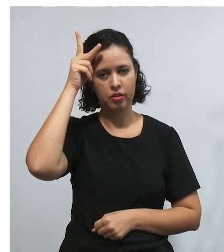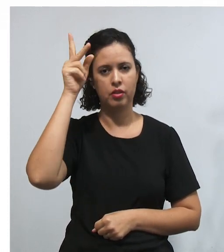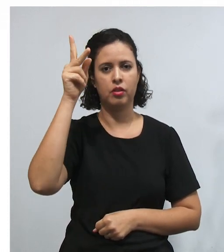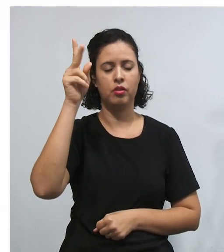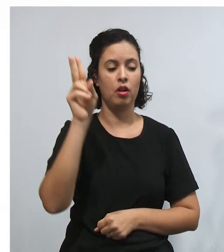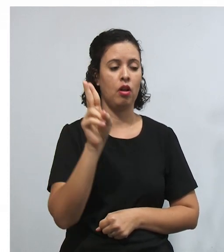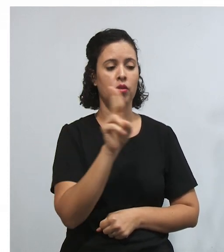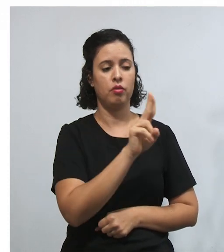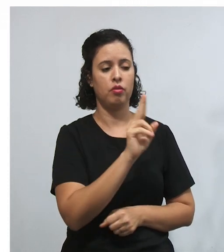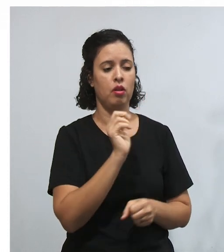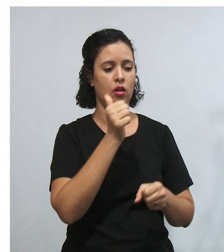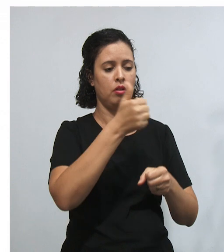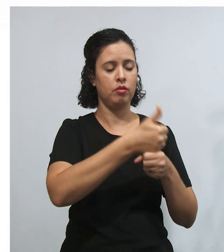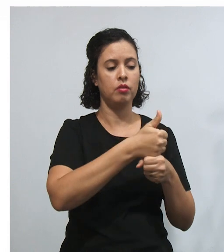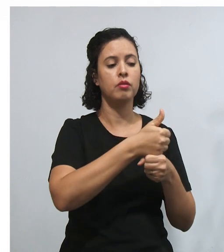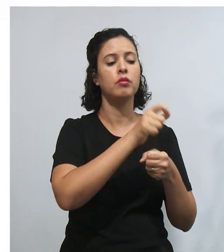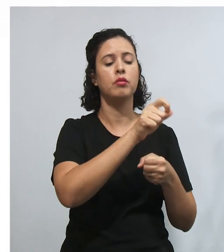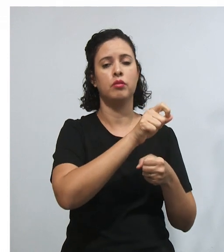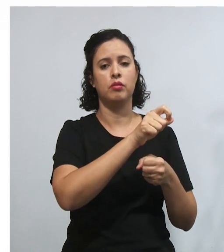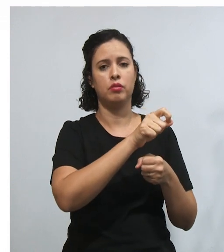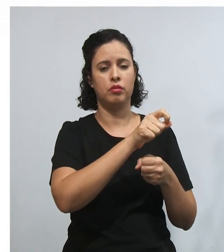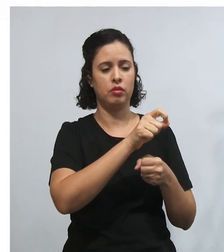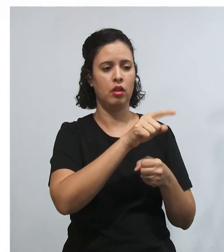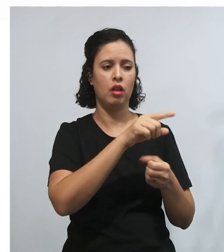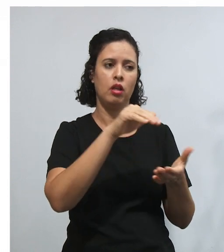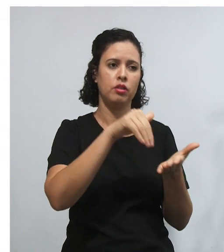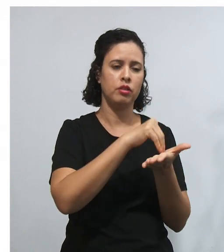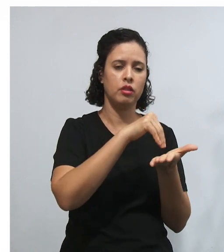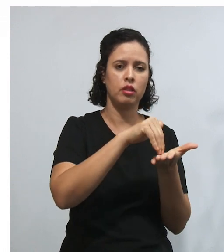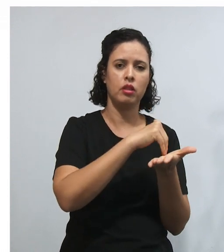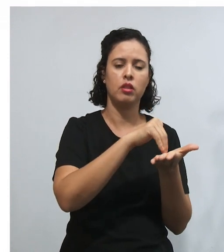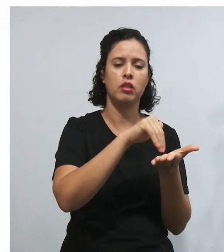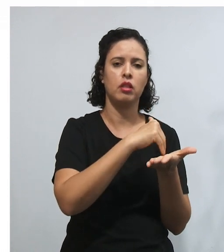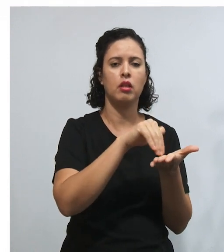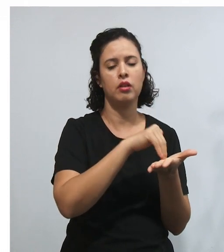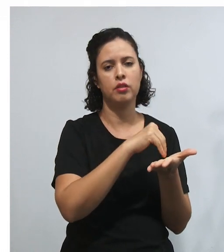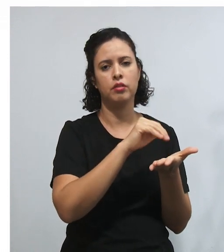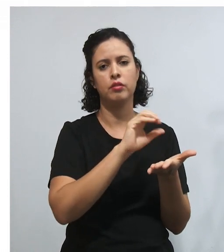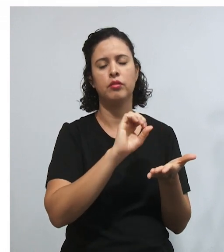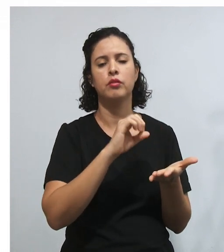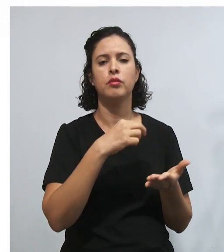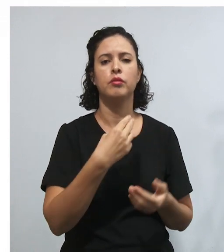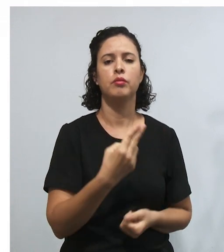vai nomear alguém para um cargo político, por exemplo, para ser secretário,